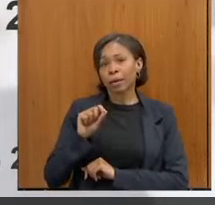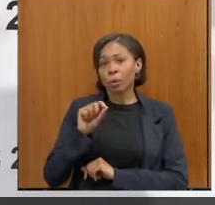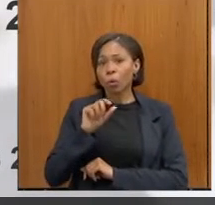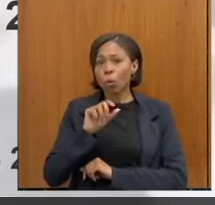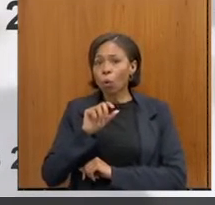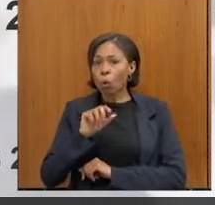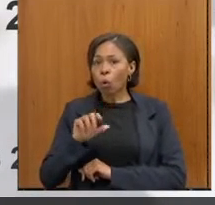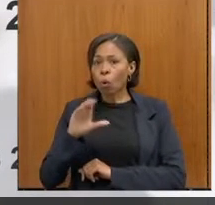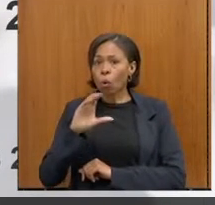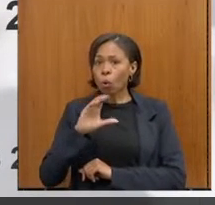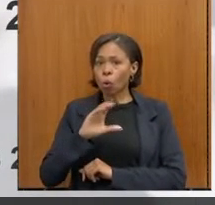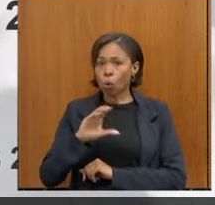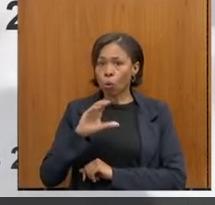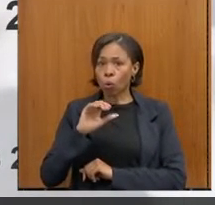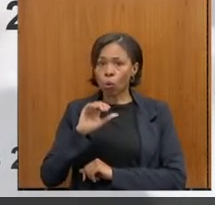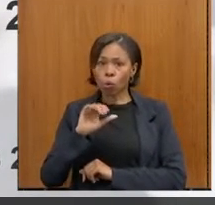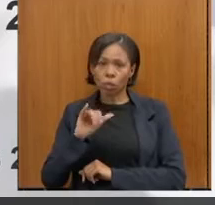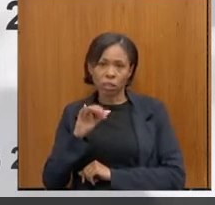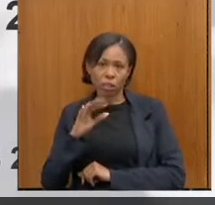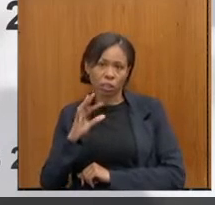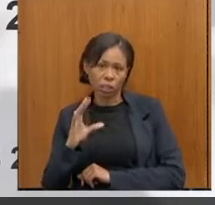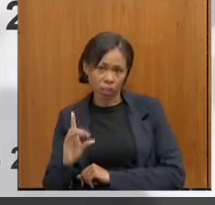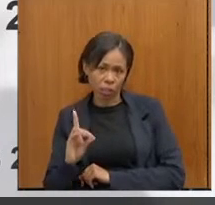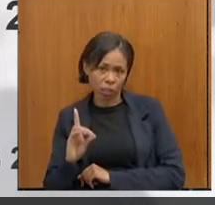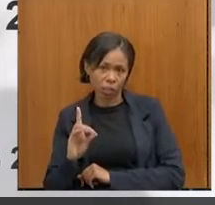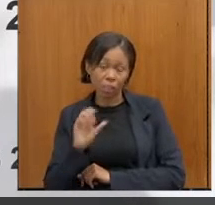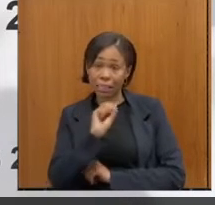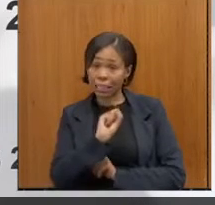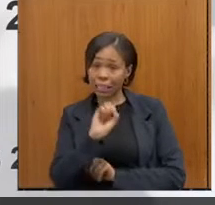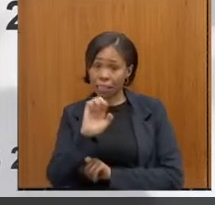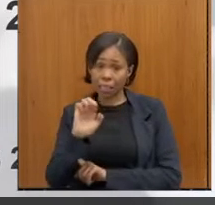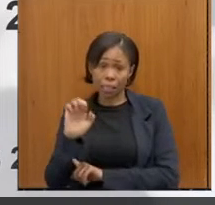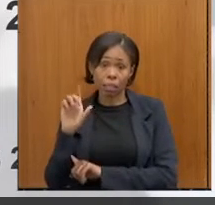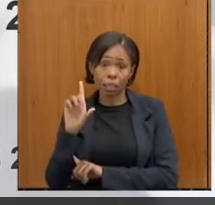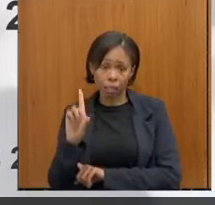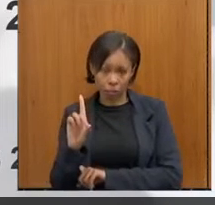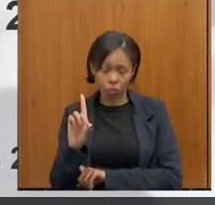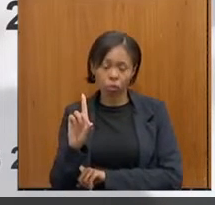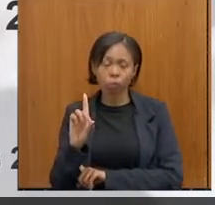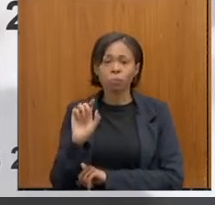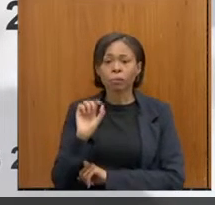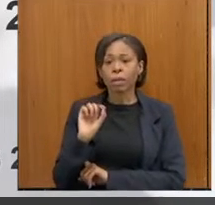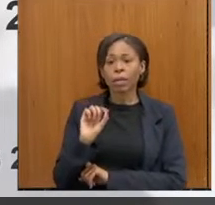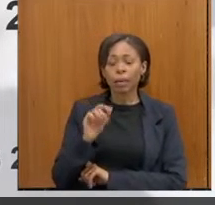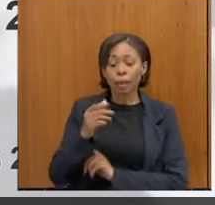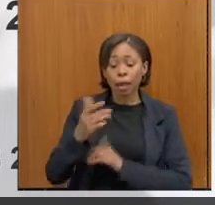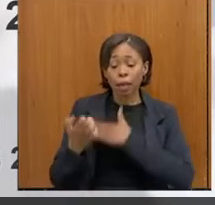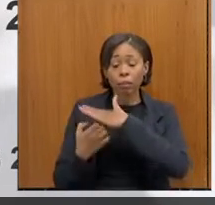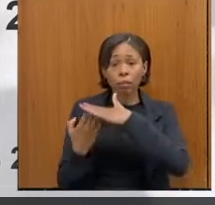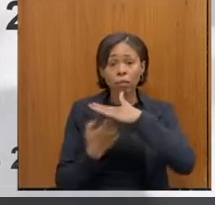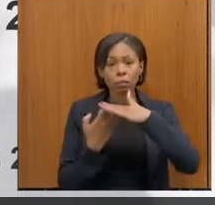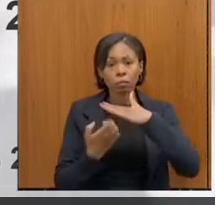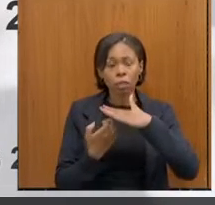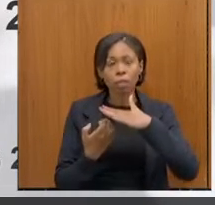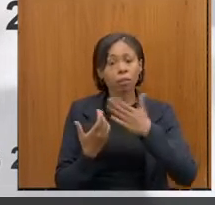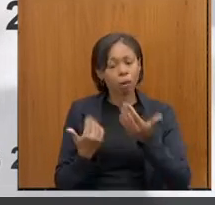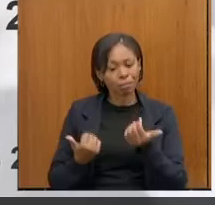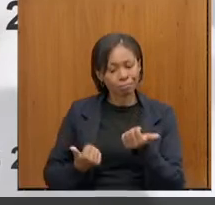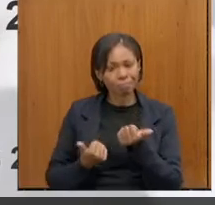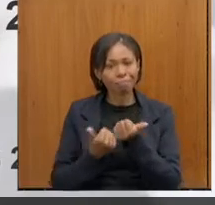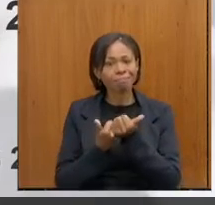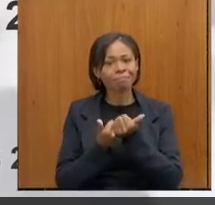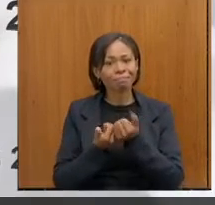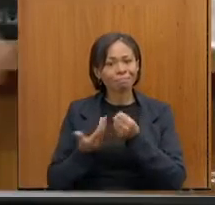em que as empresas Startup serão selecionados e receberam seu suporte seu apoio para ajudar o